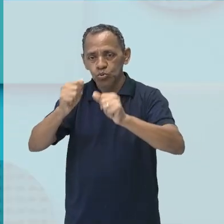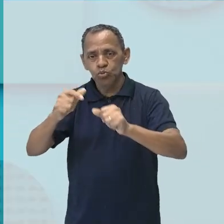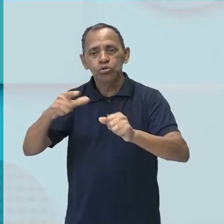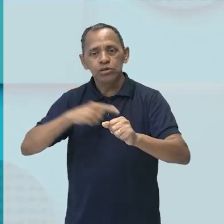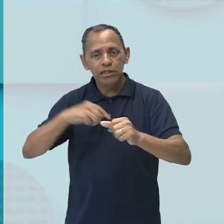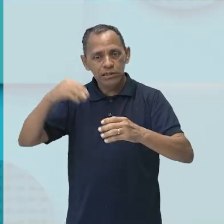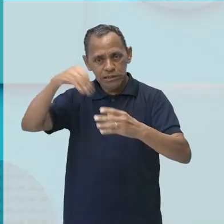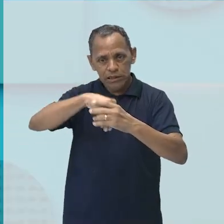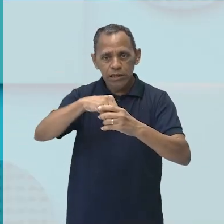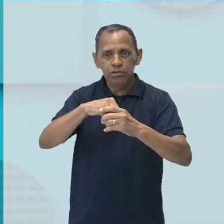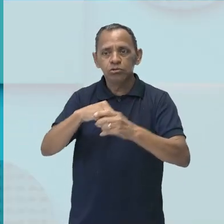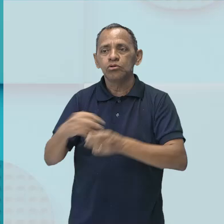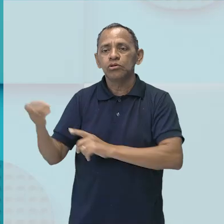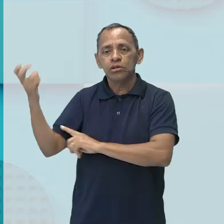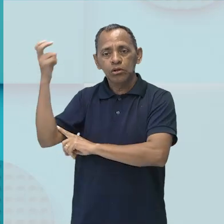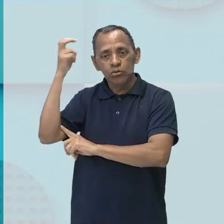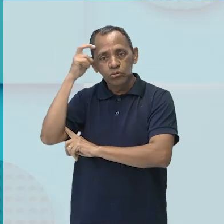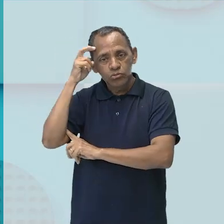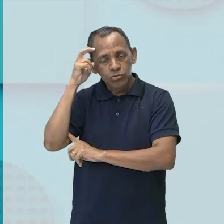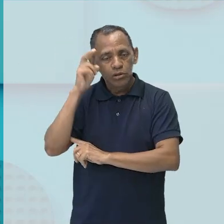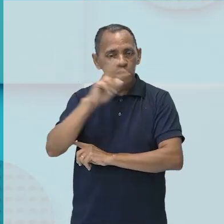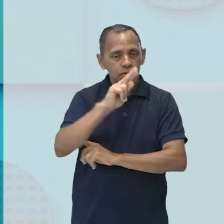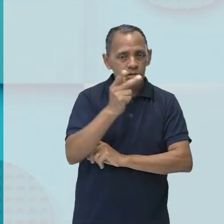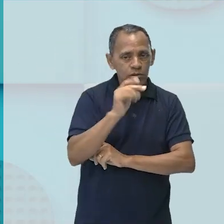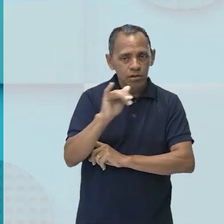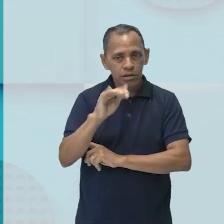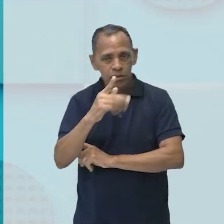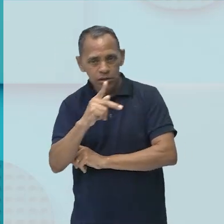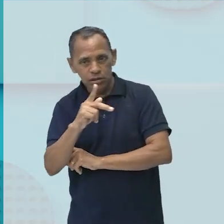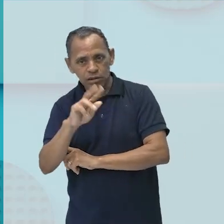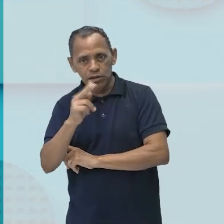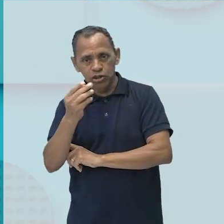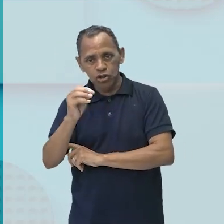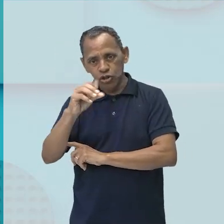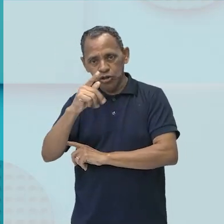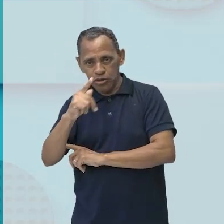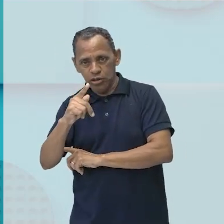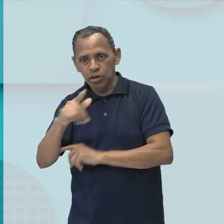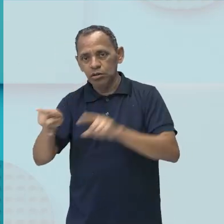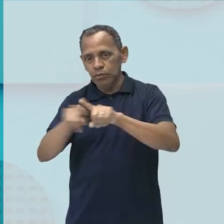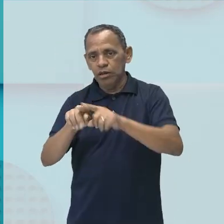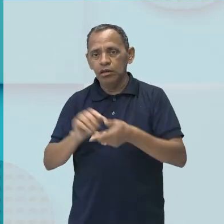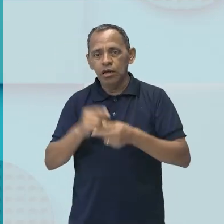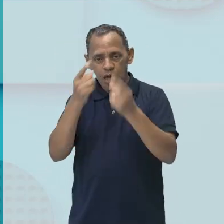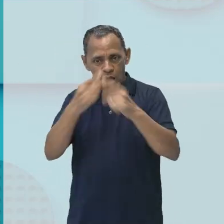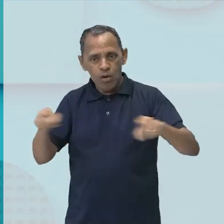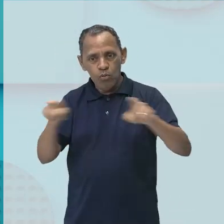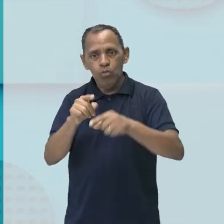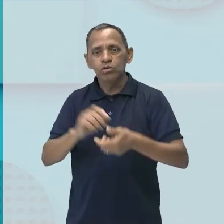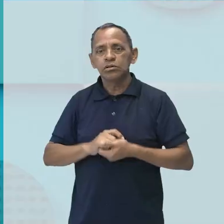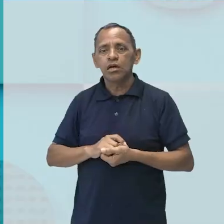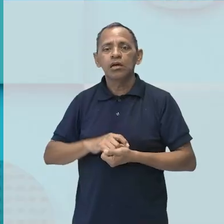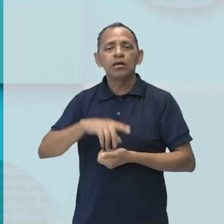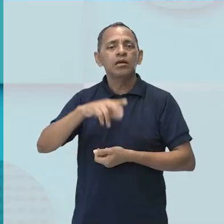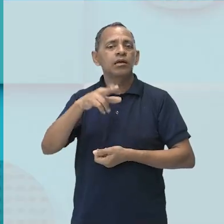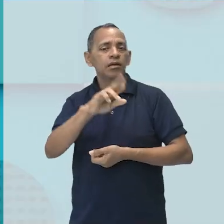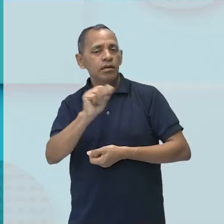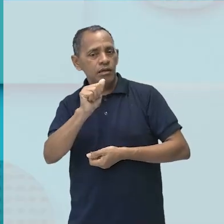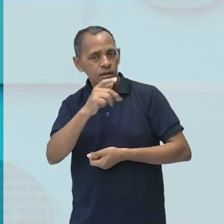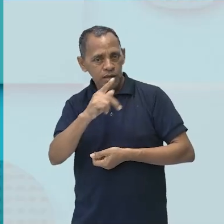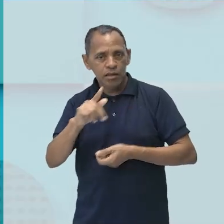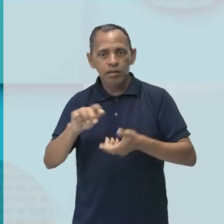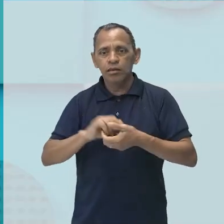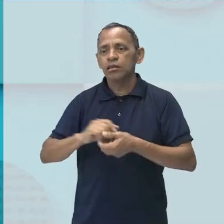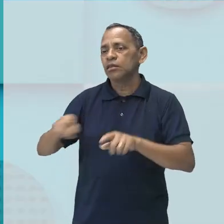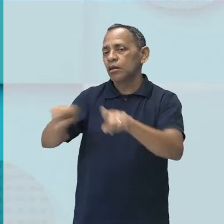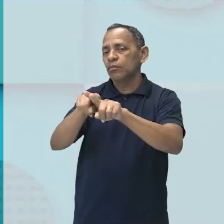da cultura hip hop, ou seja, a música, certo, que é o rap, o grafite, que são as